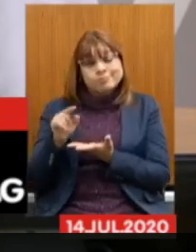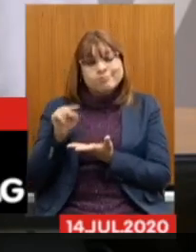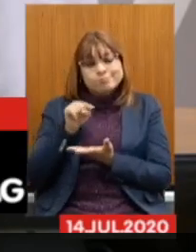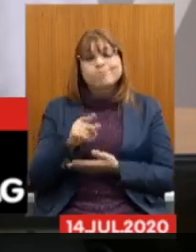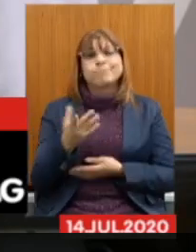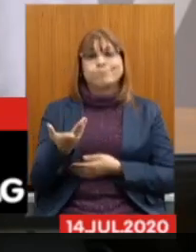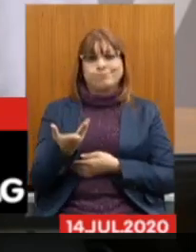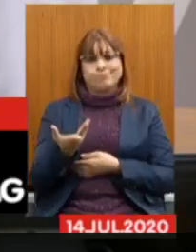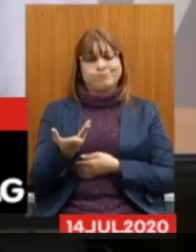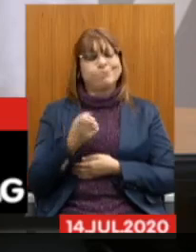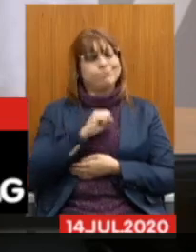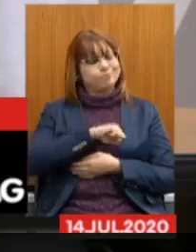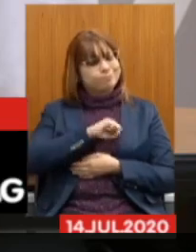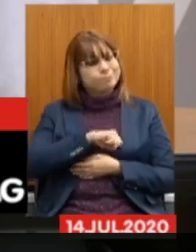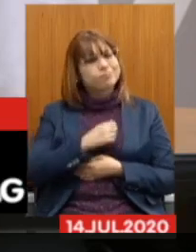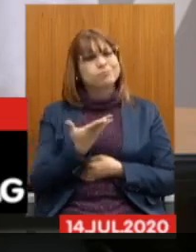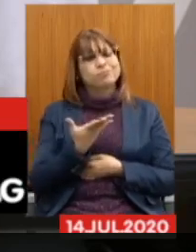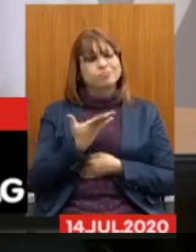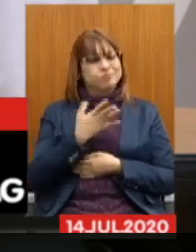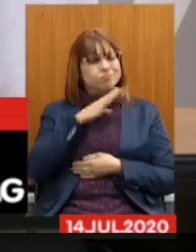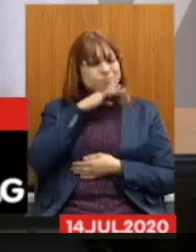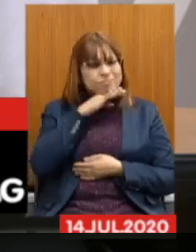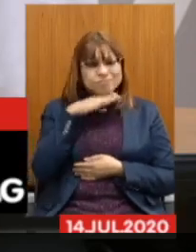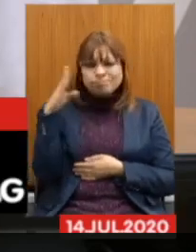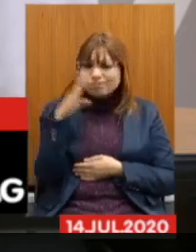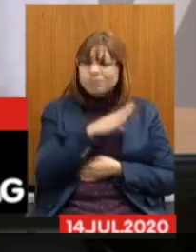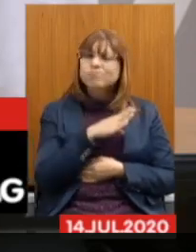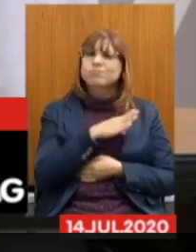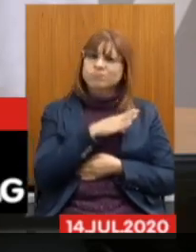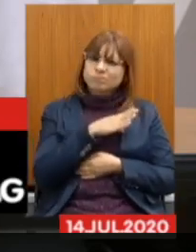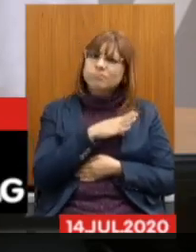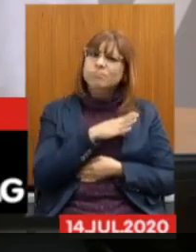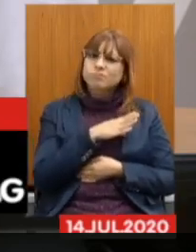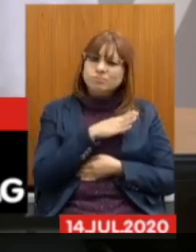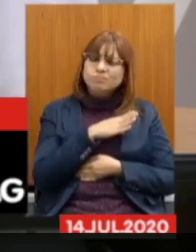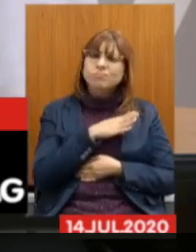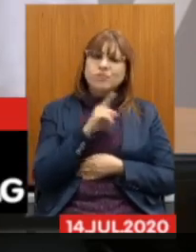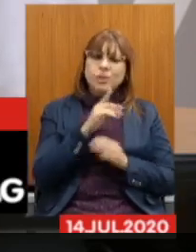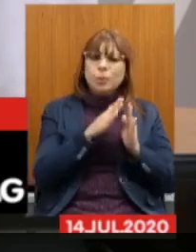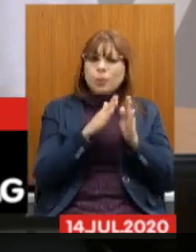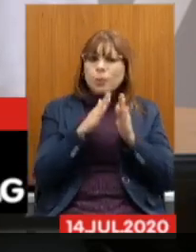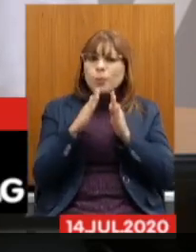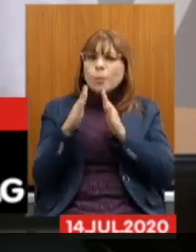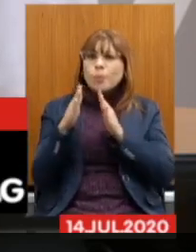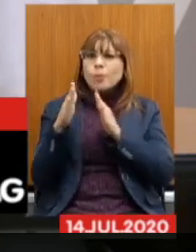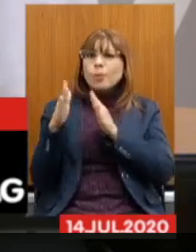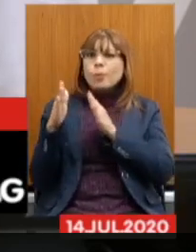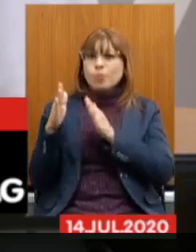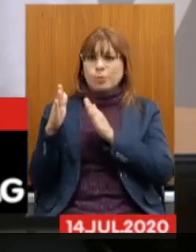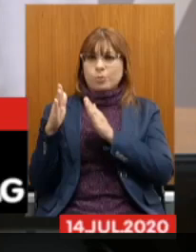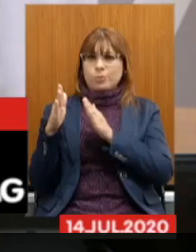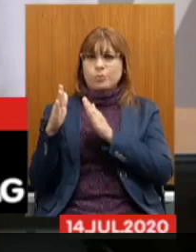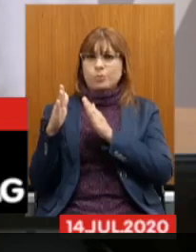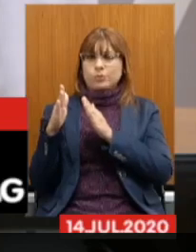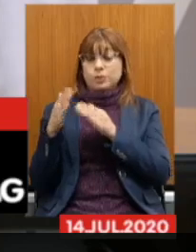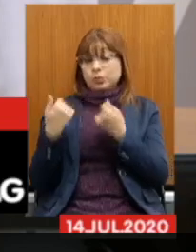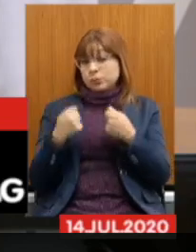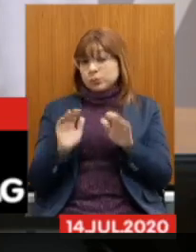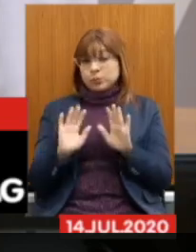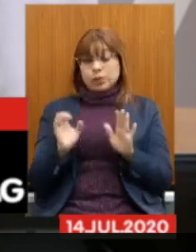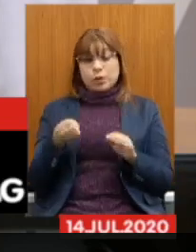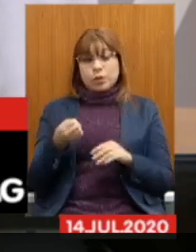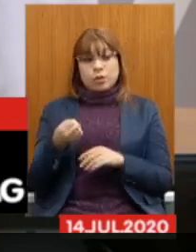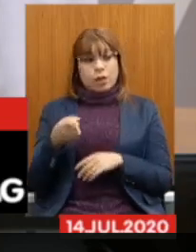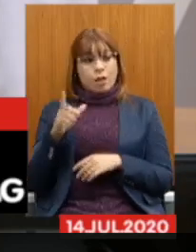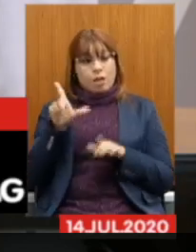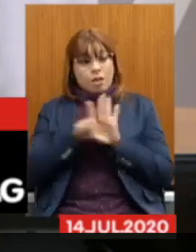perverso. Esse processo se dá sem necessidade de edição de novas leis pelo parlamento.